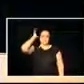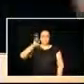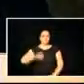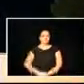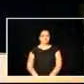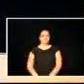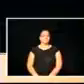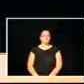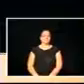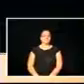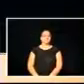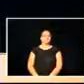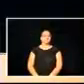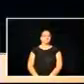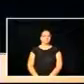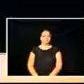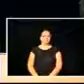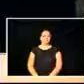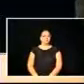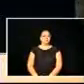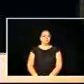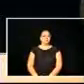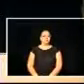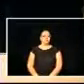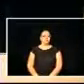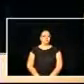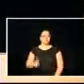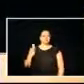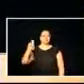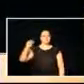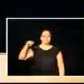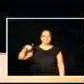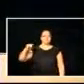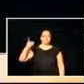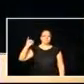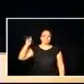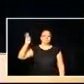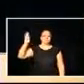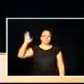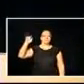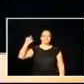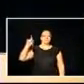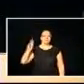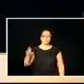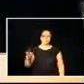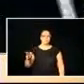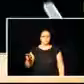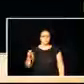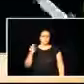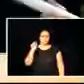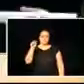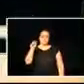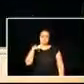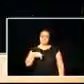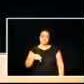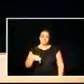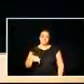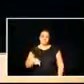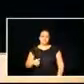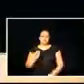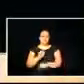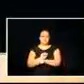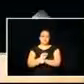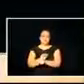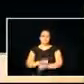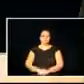da Unital, que está aqui ansioso esperando. E gostaríamos de também estar votando o aumento dos servidores da Prefeitura, mas infelizmente o prefeito não faz o papel